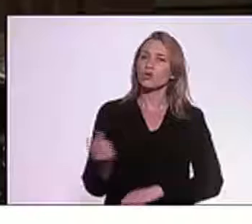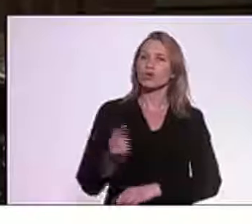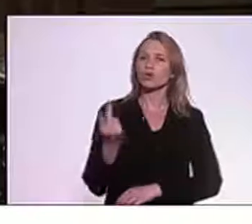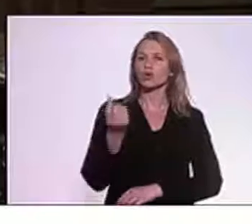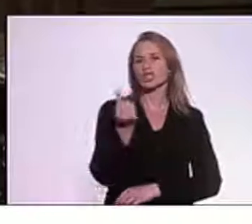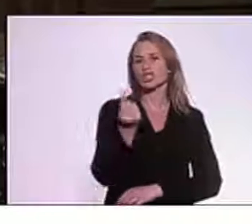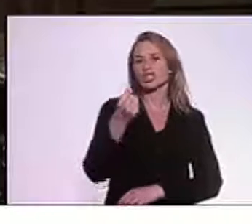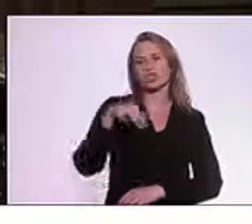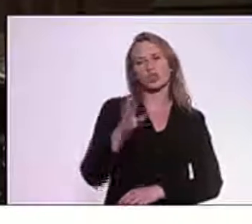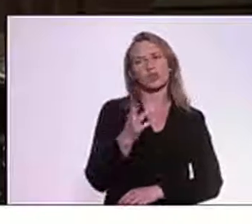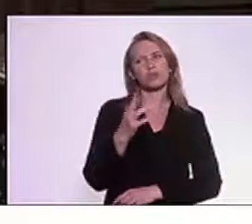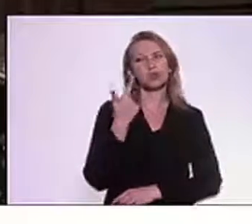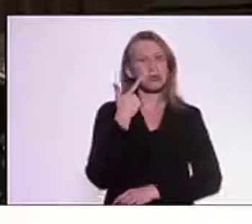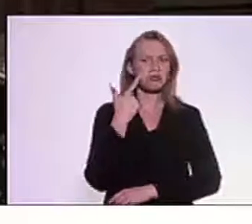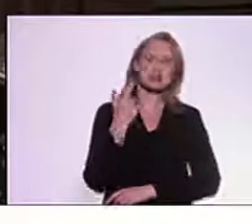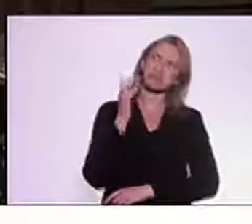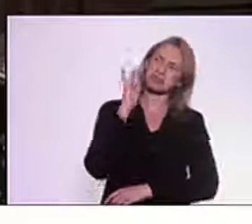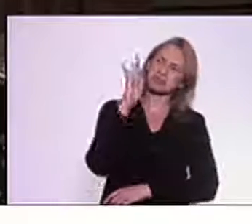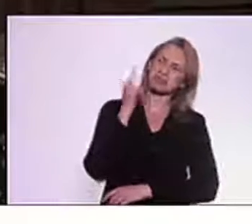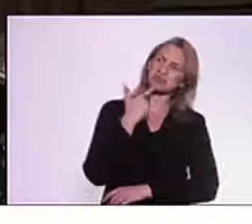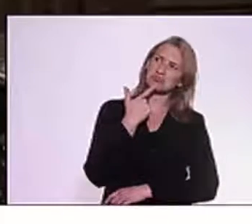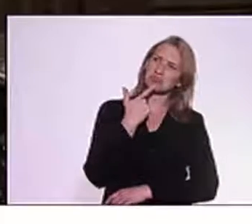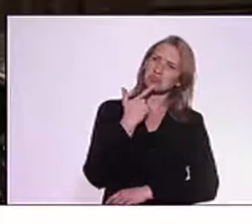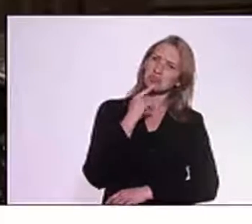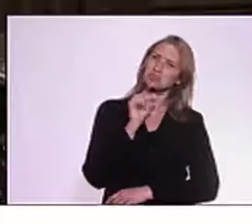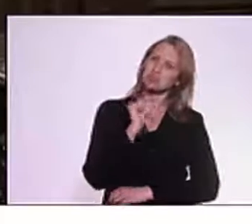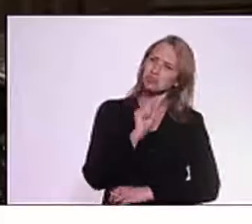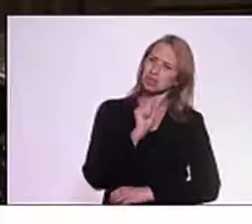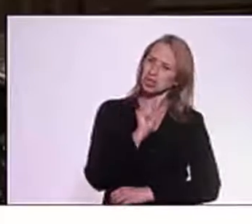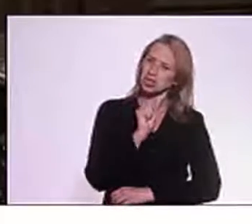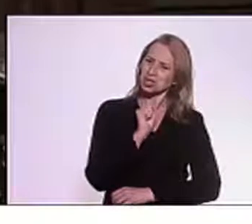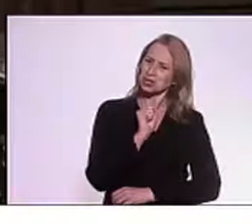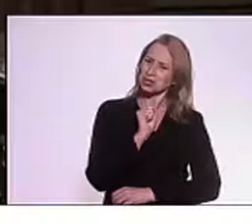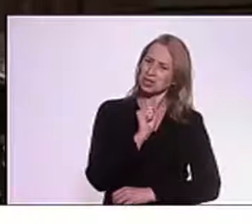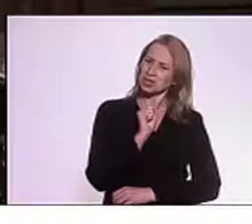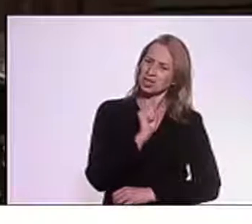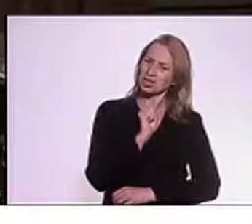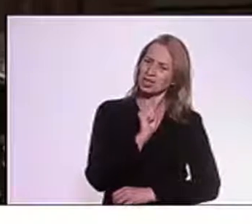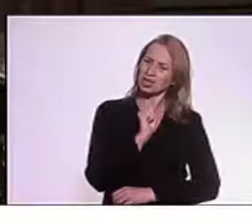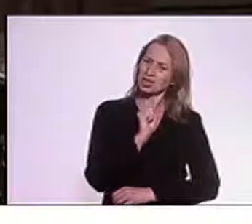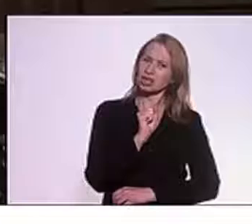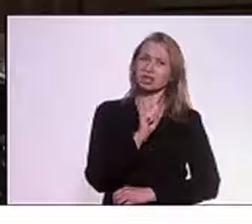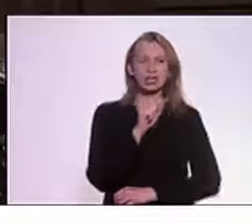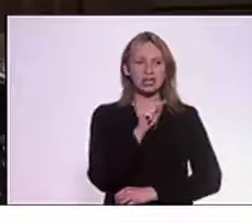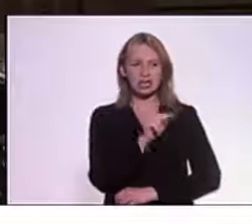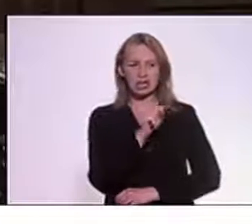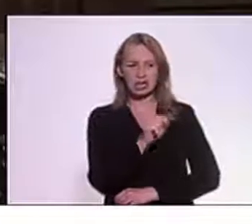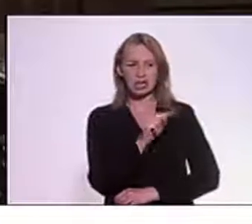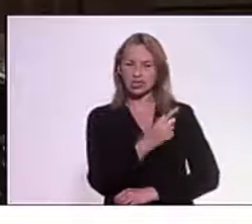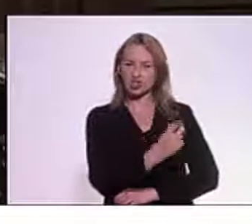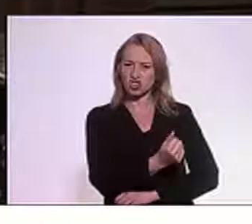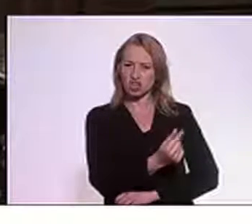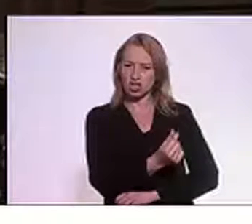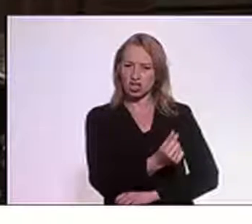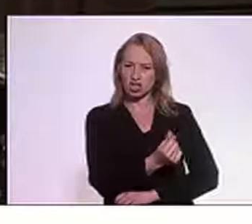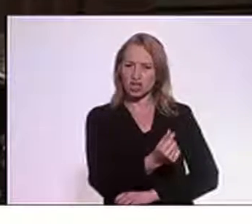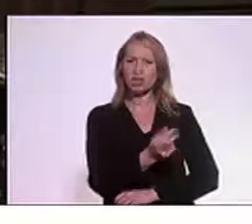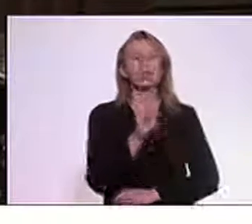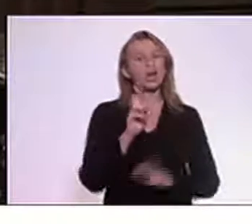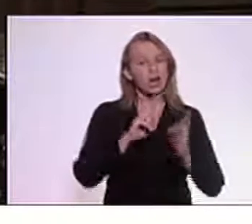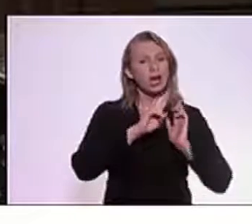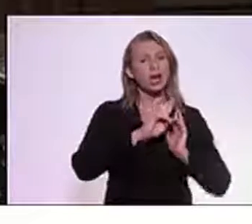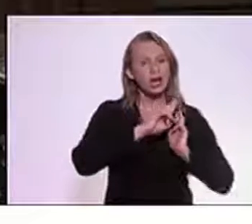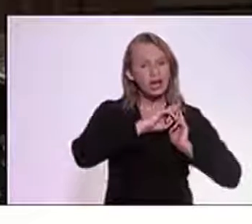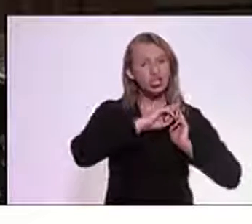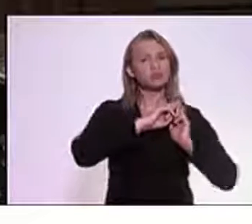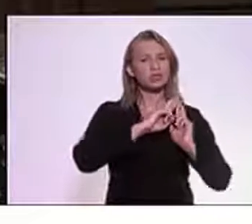fiquei, então, imaginando que poderia ser efetivamente essa rubrica financeira a responsável